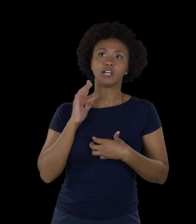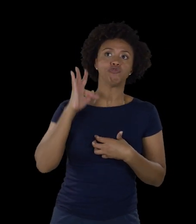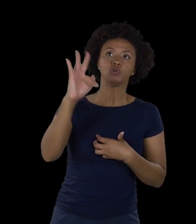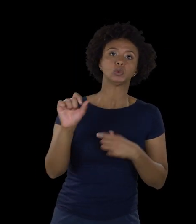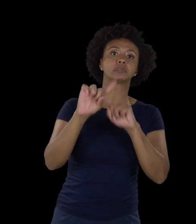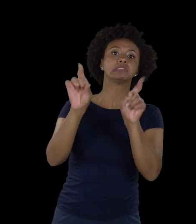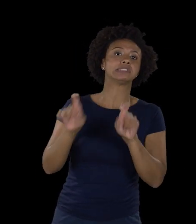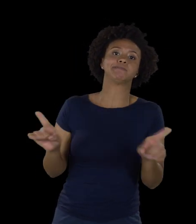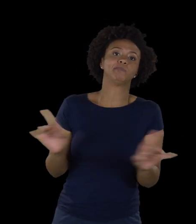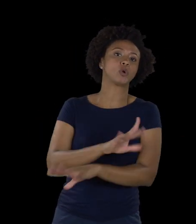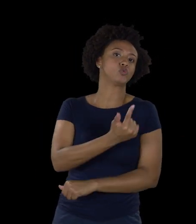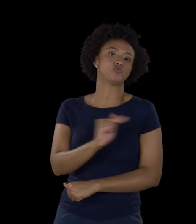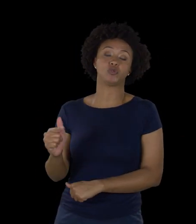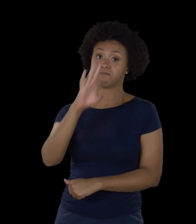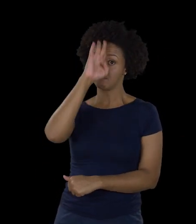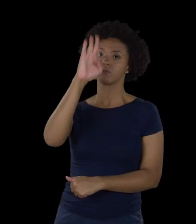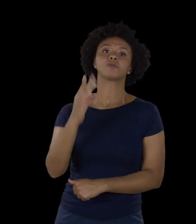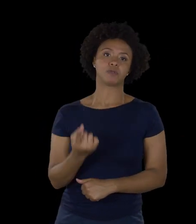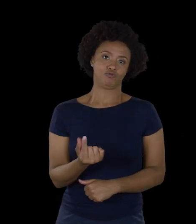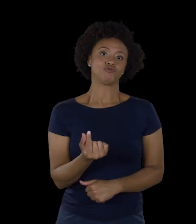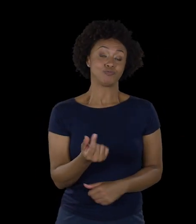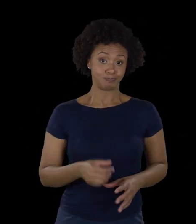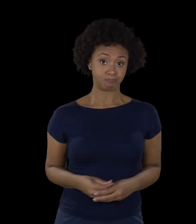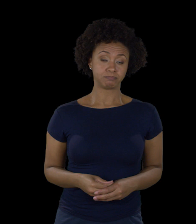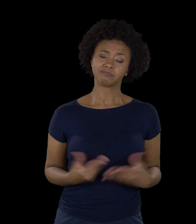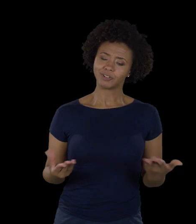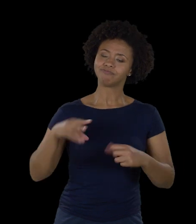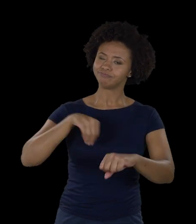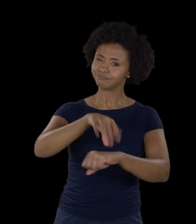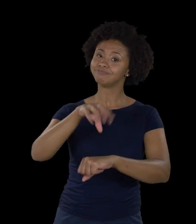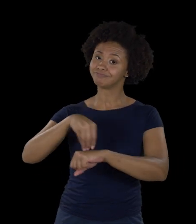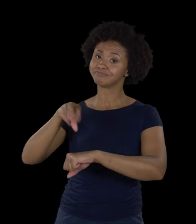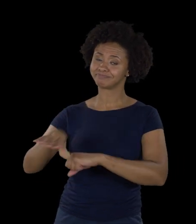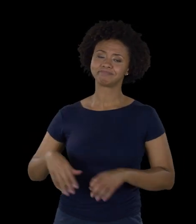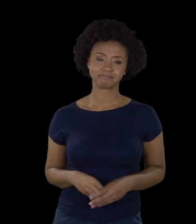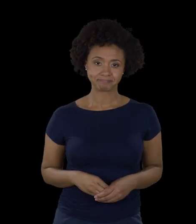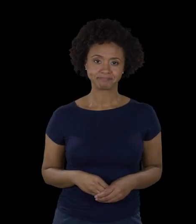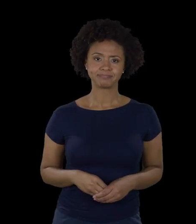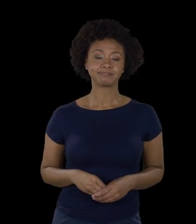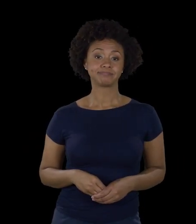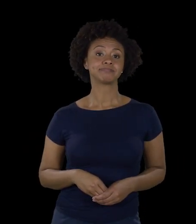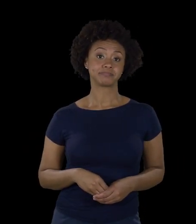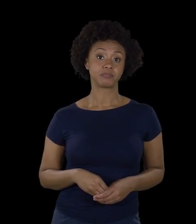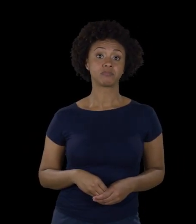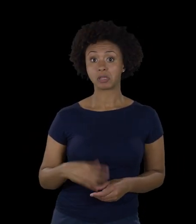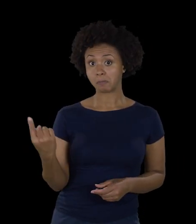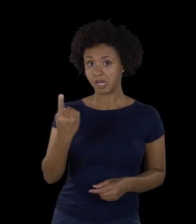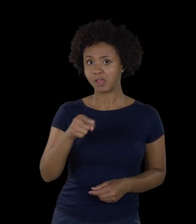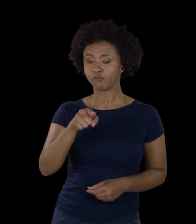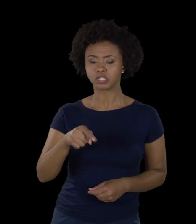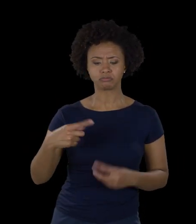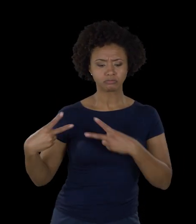futuro, sobretudo o futuro financeiro. Aí, vale algumas dicas. A primeira, descubra seus pontos fortes